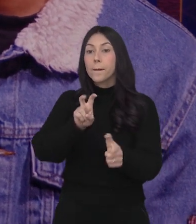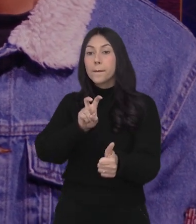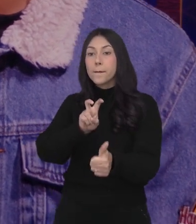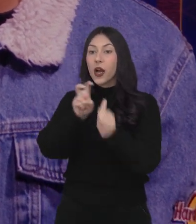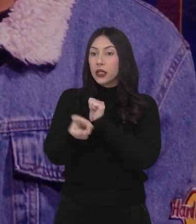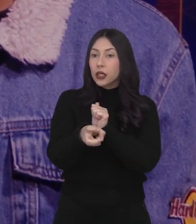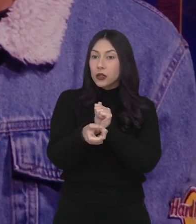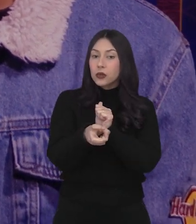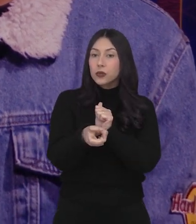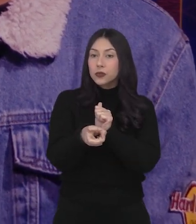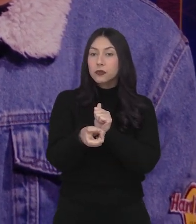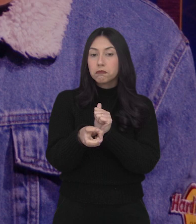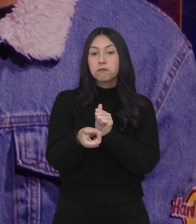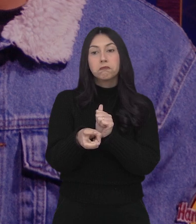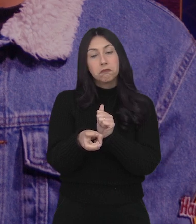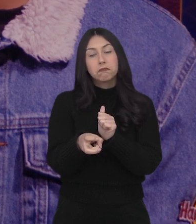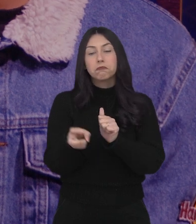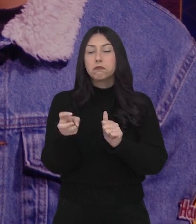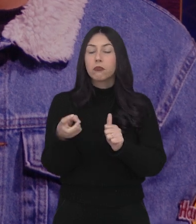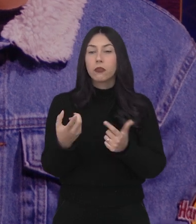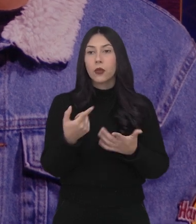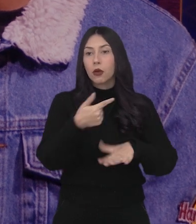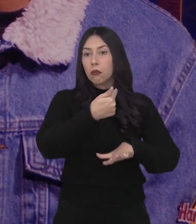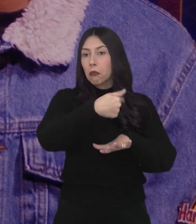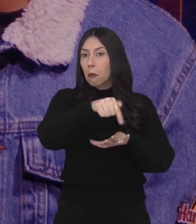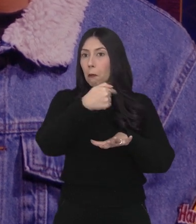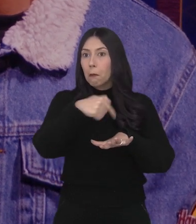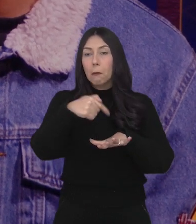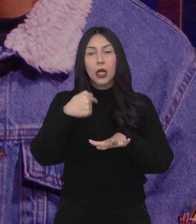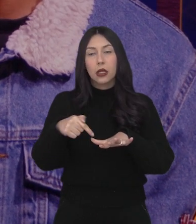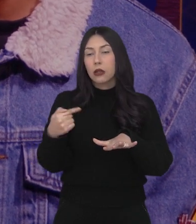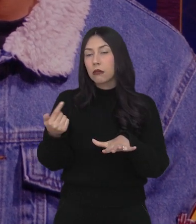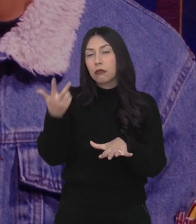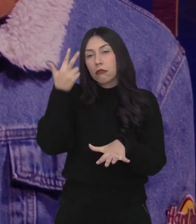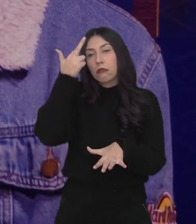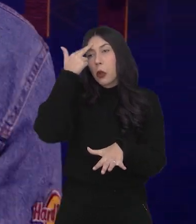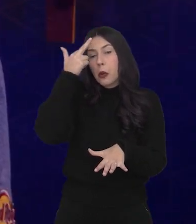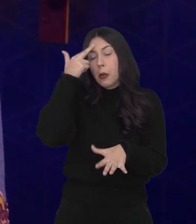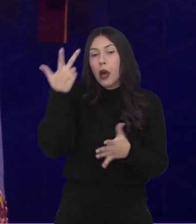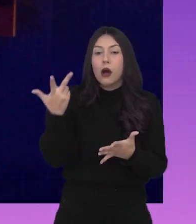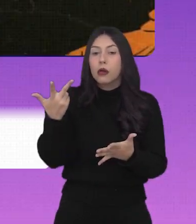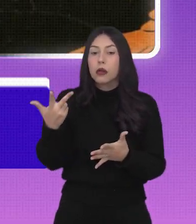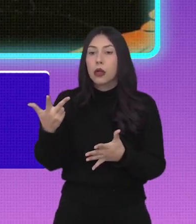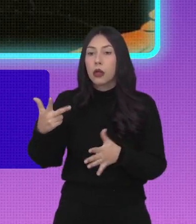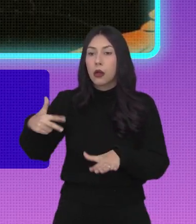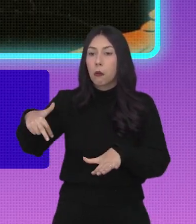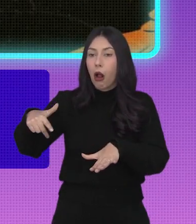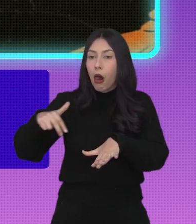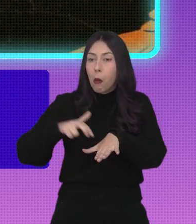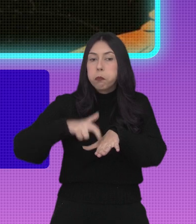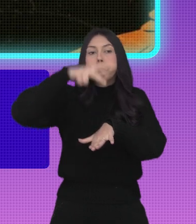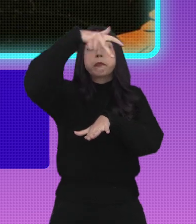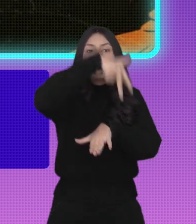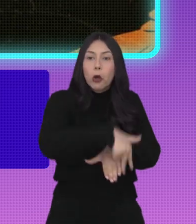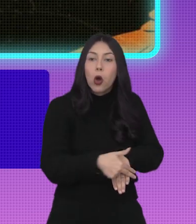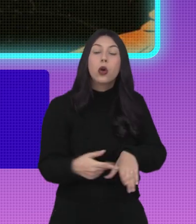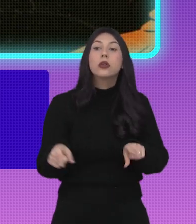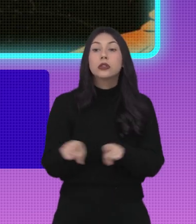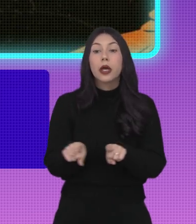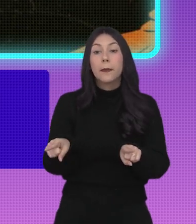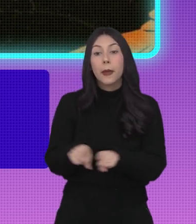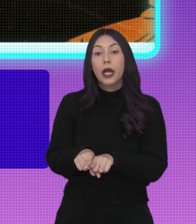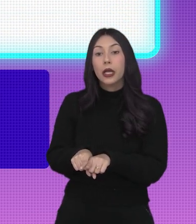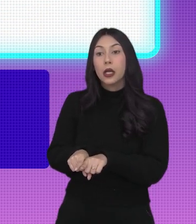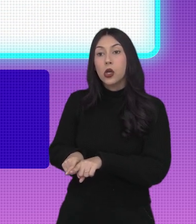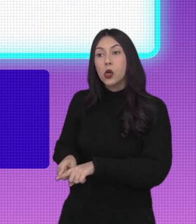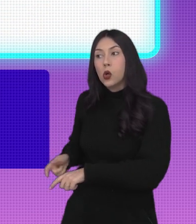pentatlo, que aí também algumas modalidades bem clássicas, né? Tipo o salto, o lançamento de